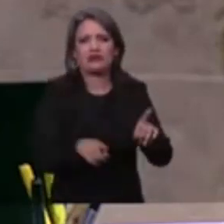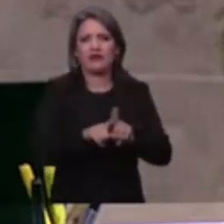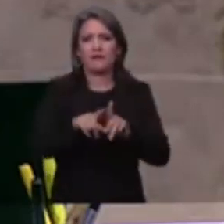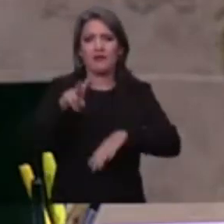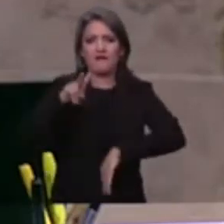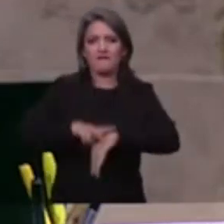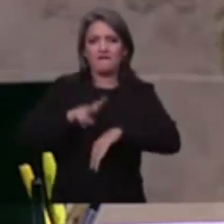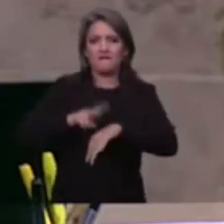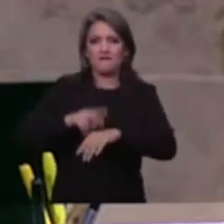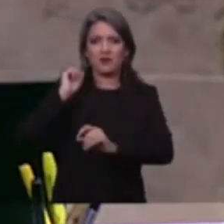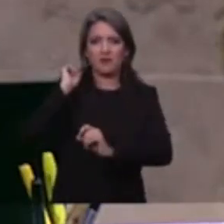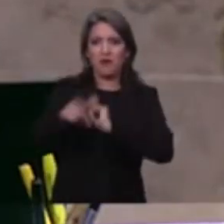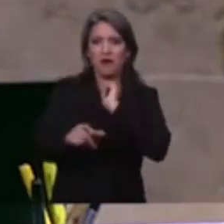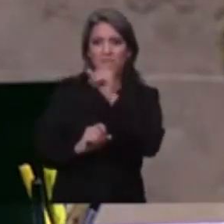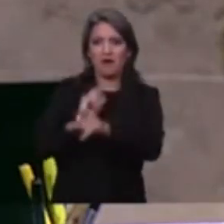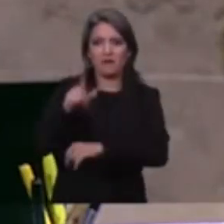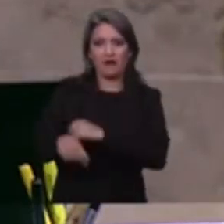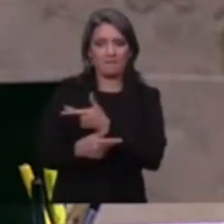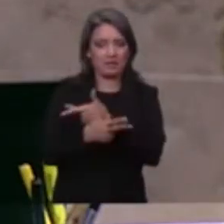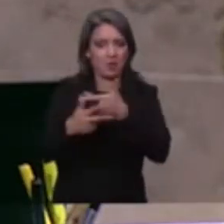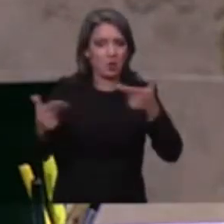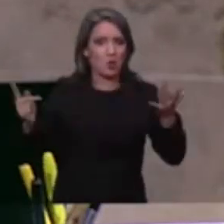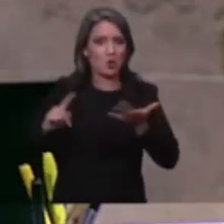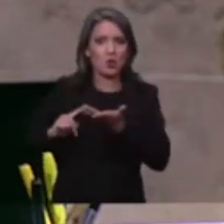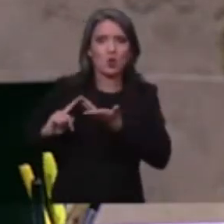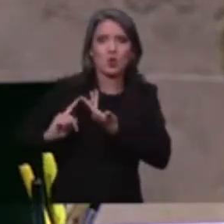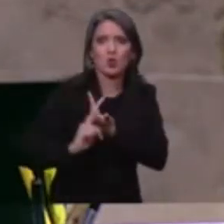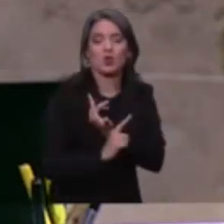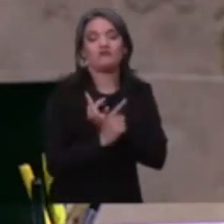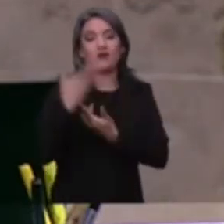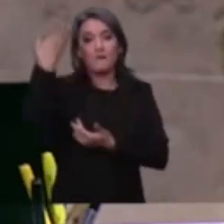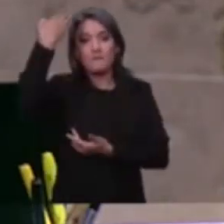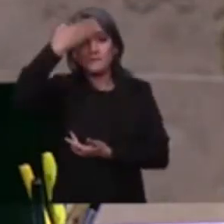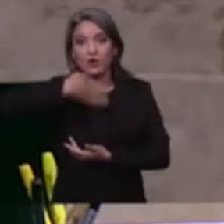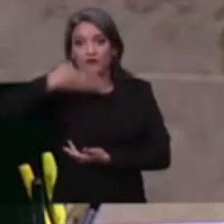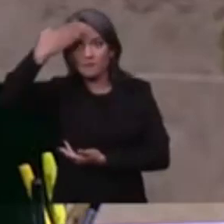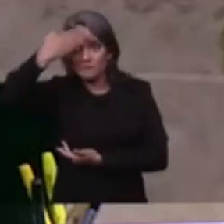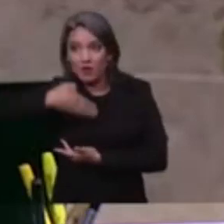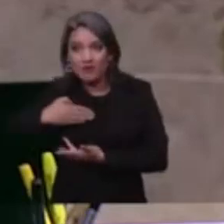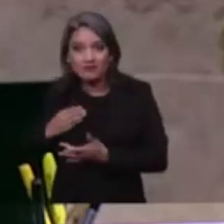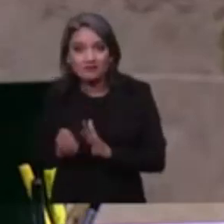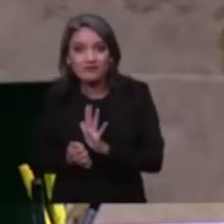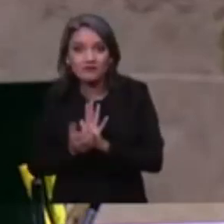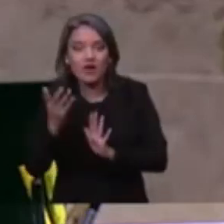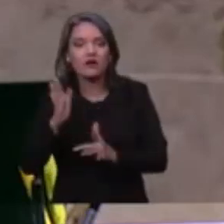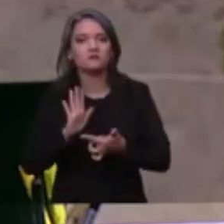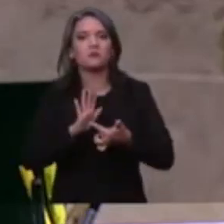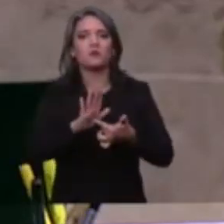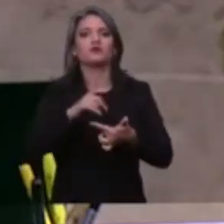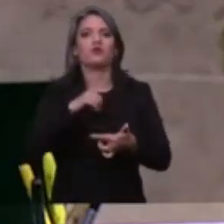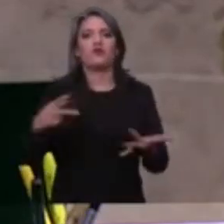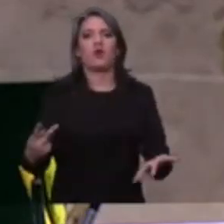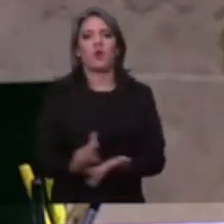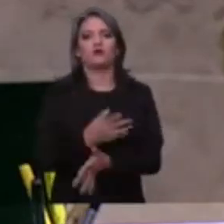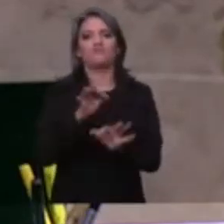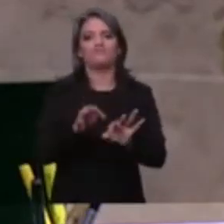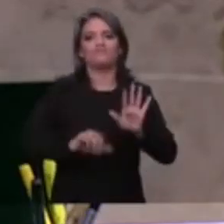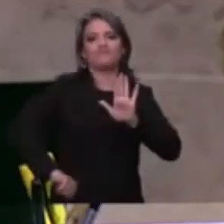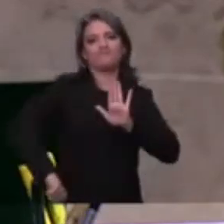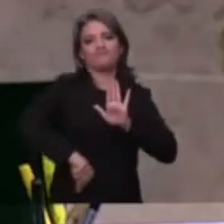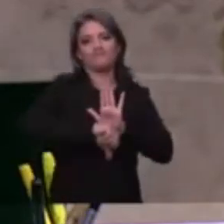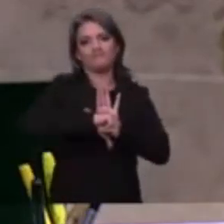vitrais e painéis. O conjunto probatório não deixou dúvidas quanto à materialidade dos crimes em